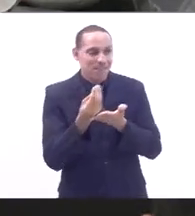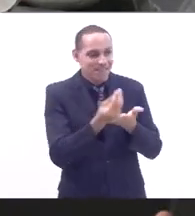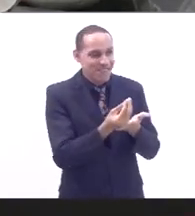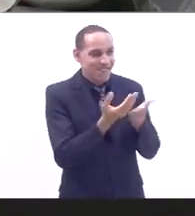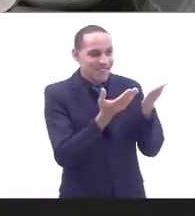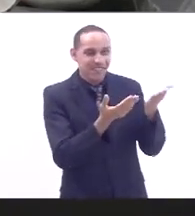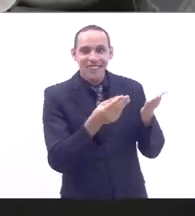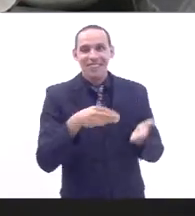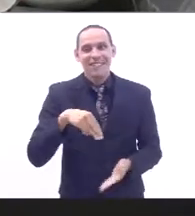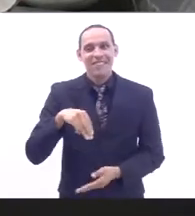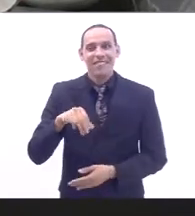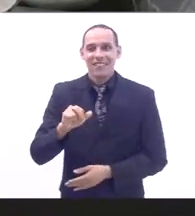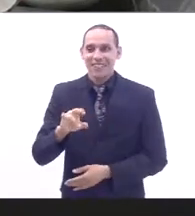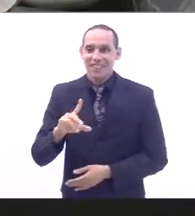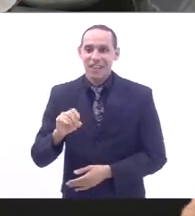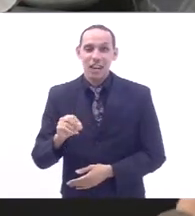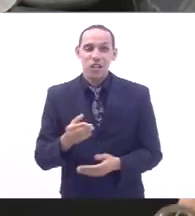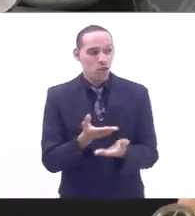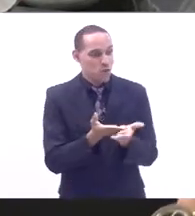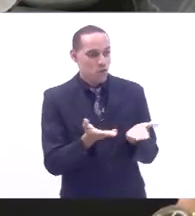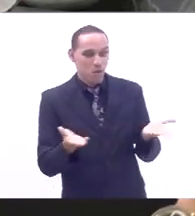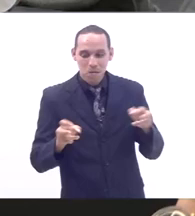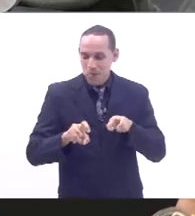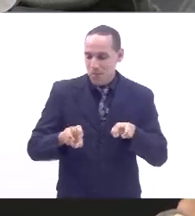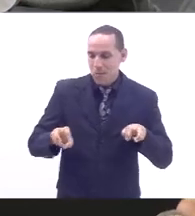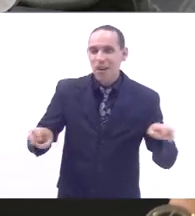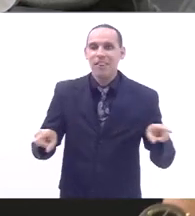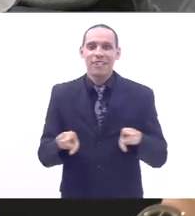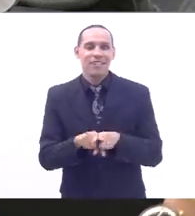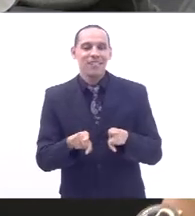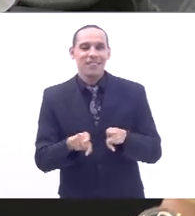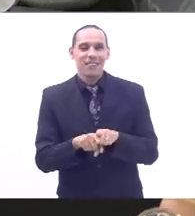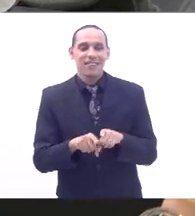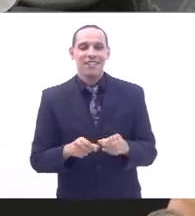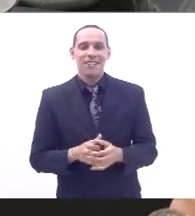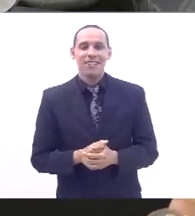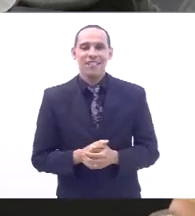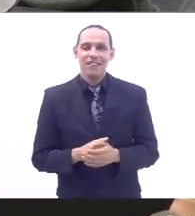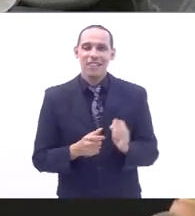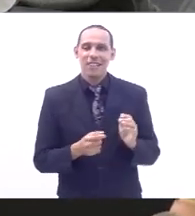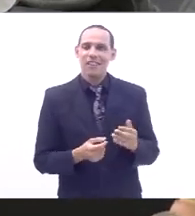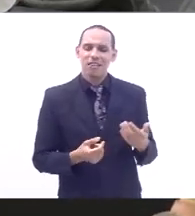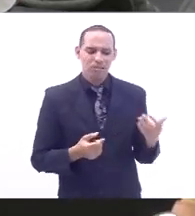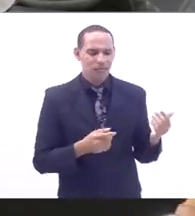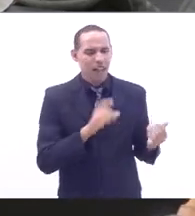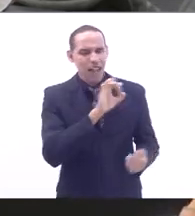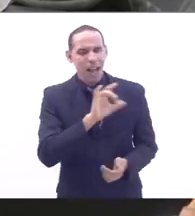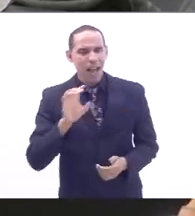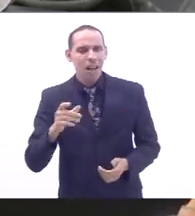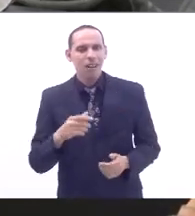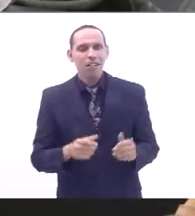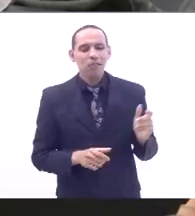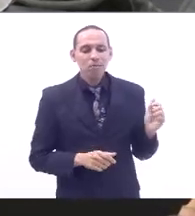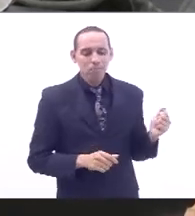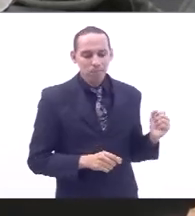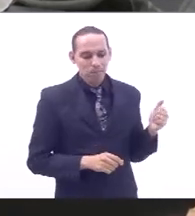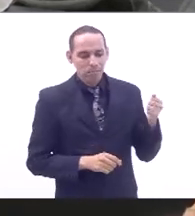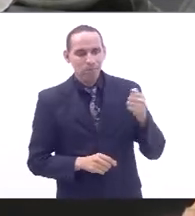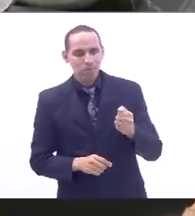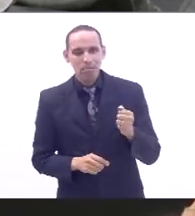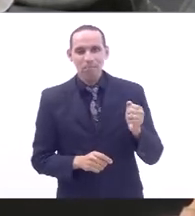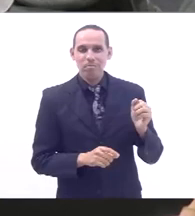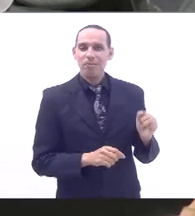você. E para os demais da mesa, para se apresentarem e falarem. Já eu estou querendo dar moção,